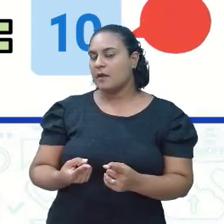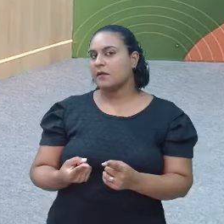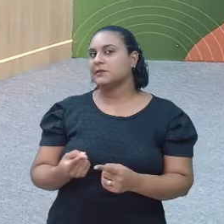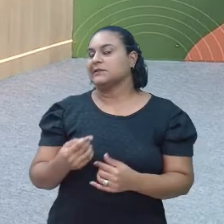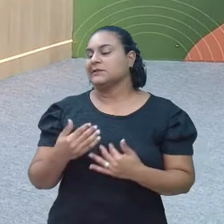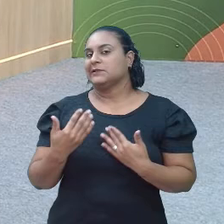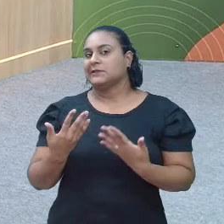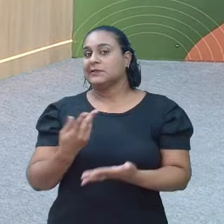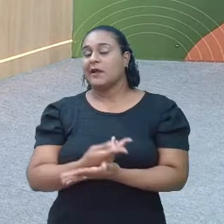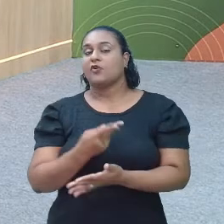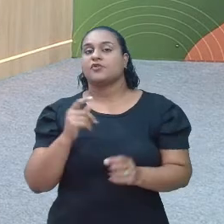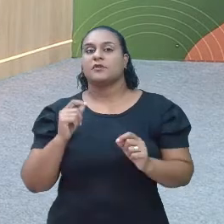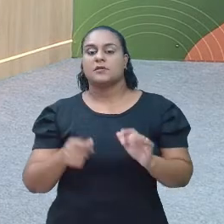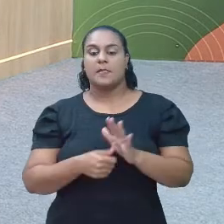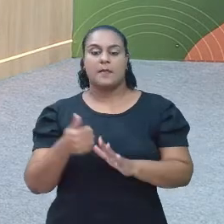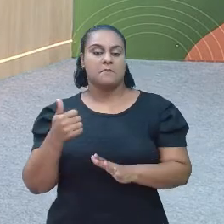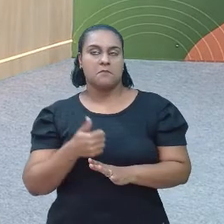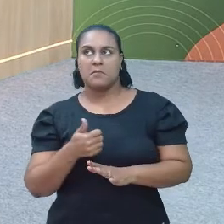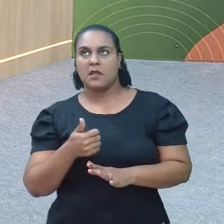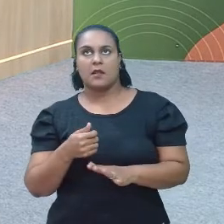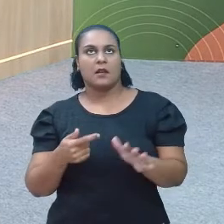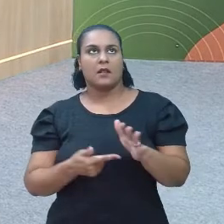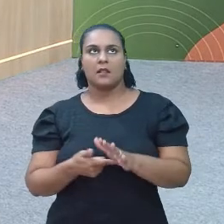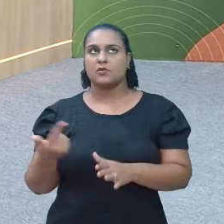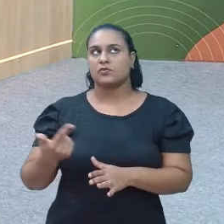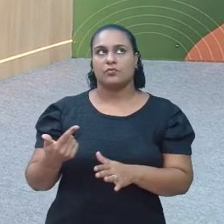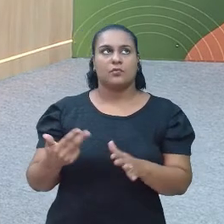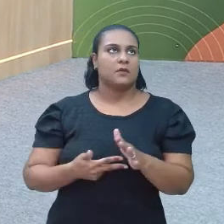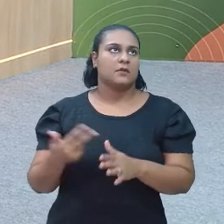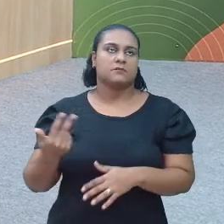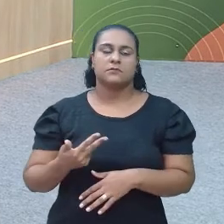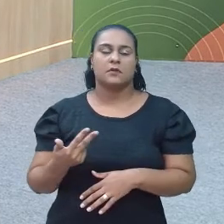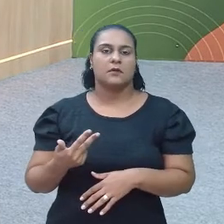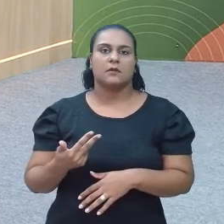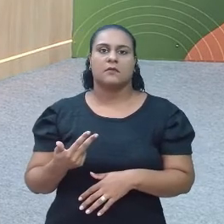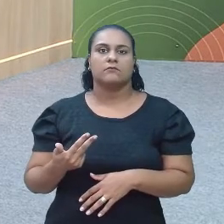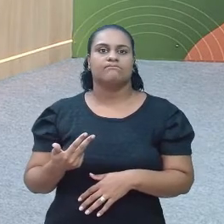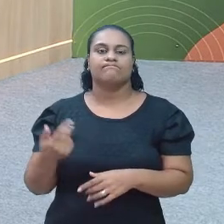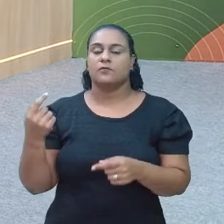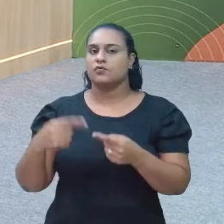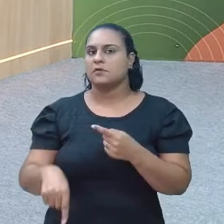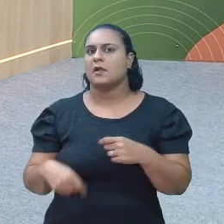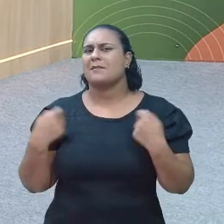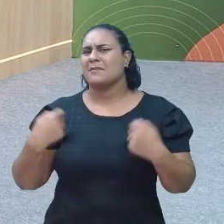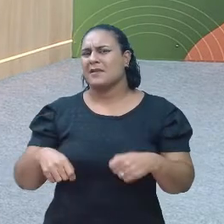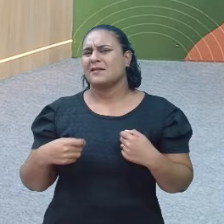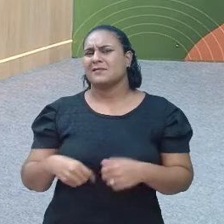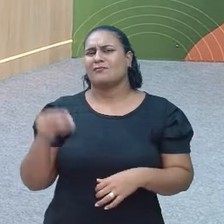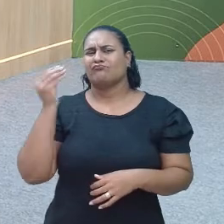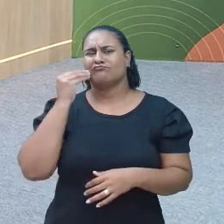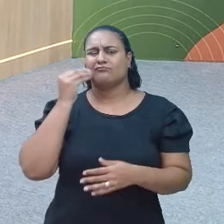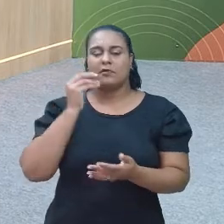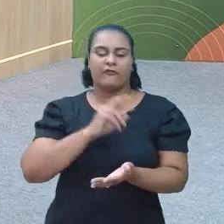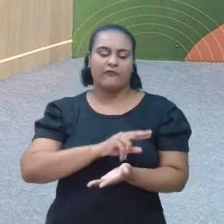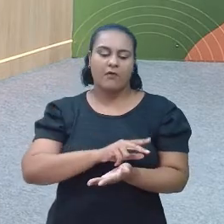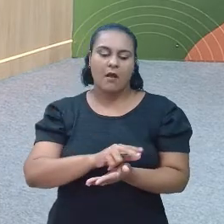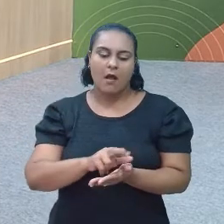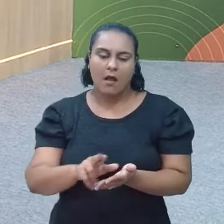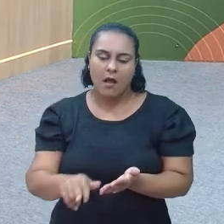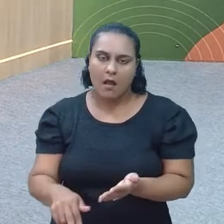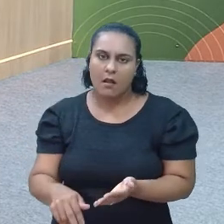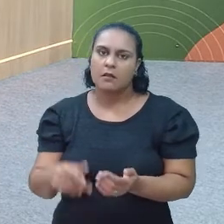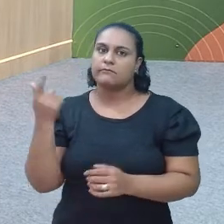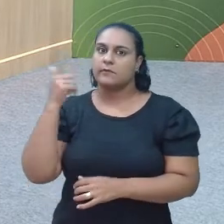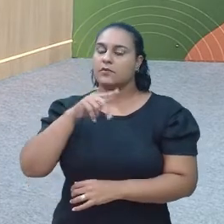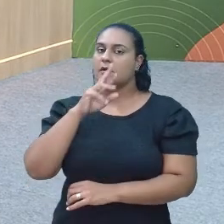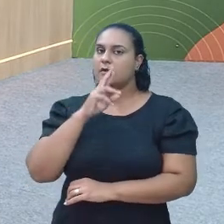de que na primeira não seja, na segunda, na terceira, ou seja, você precise de muitas tentativas para você